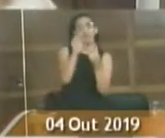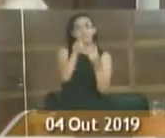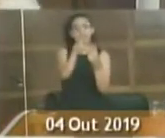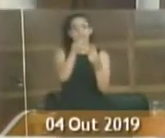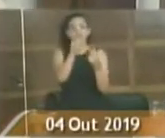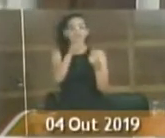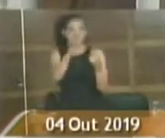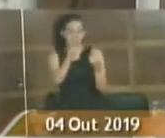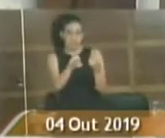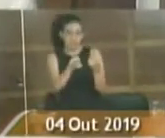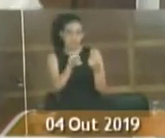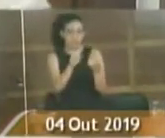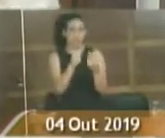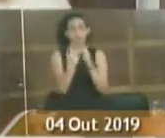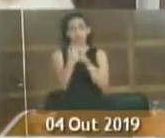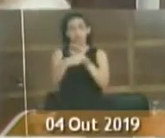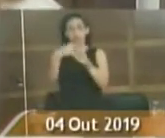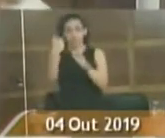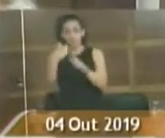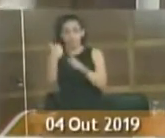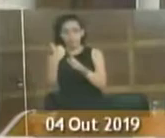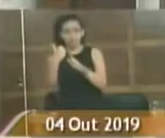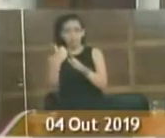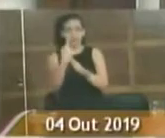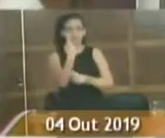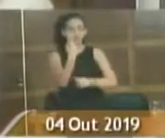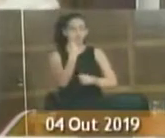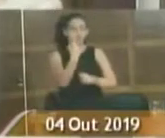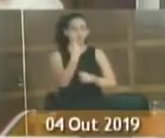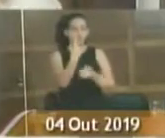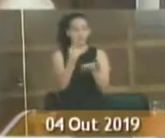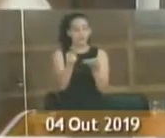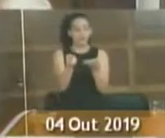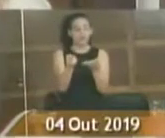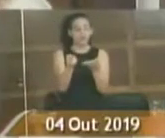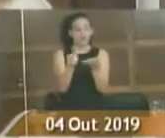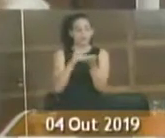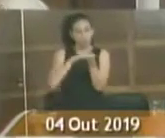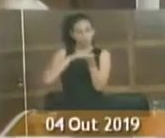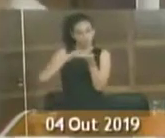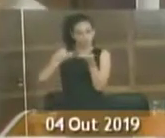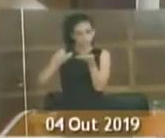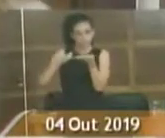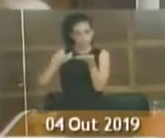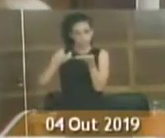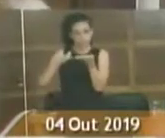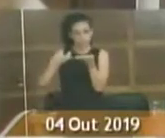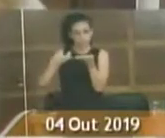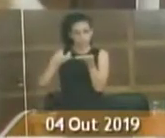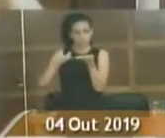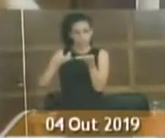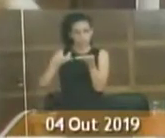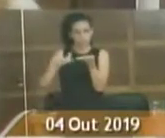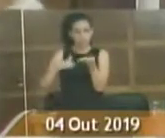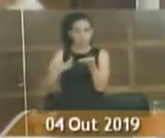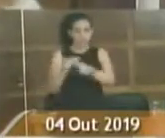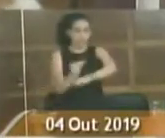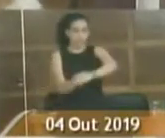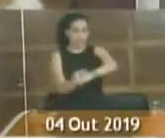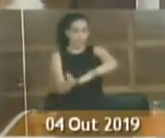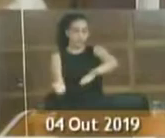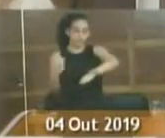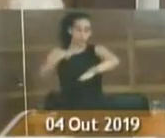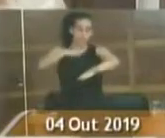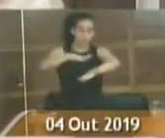é citologia, tá? Que a gente pega uma laminazinha de vidro, coloca em cima daquela lesão e leva